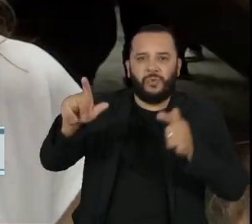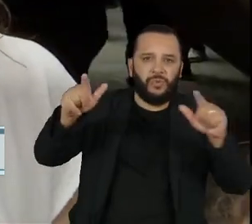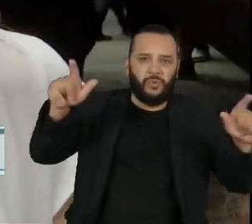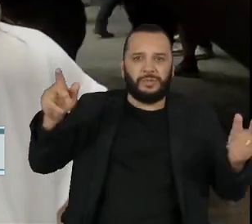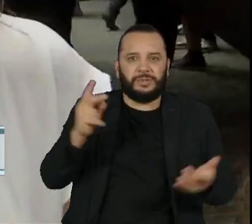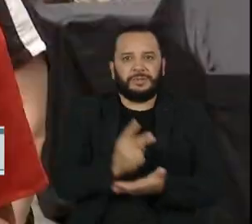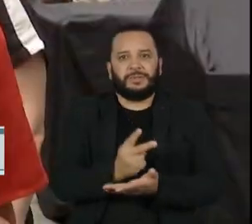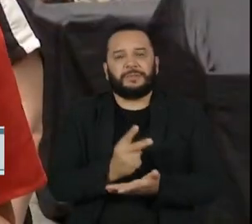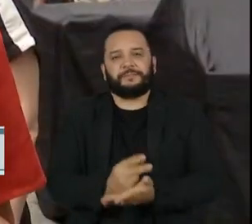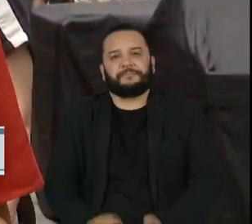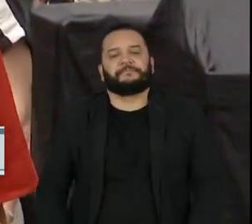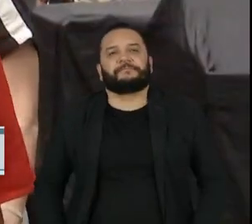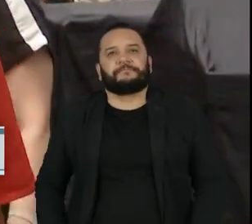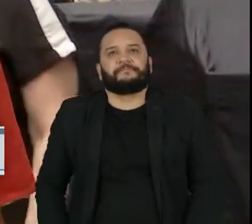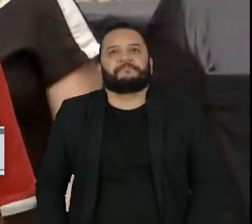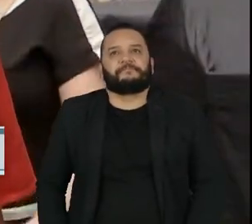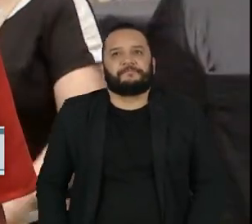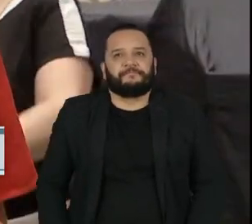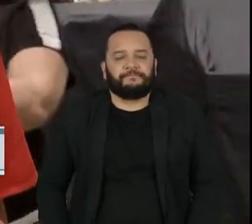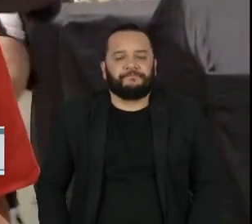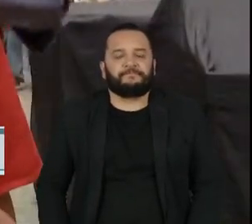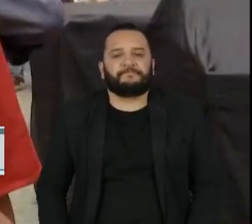assim.